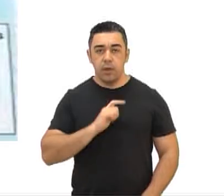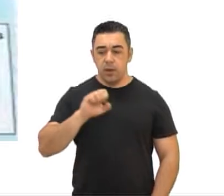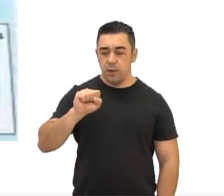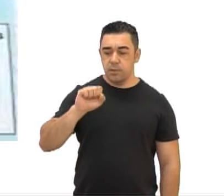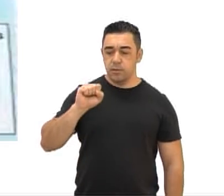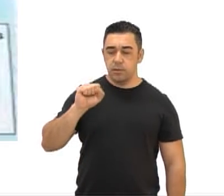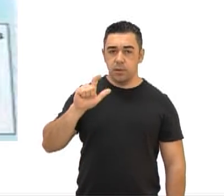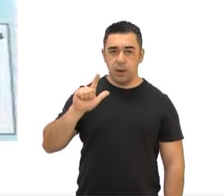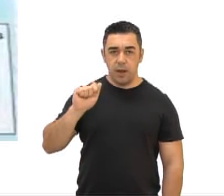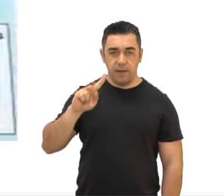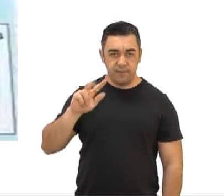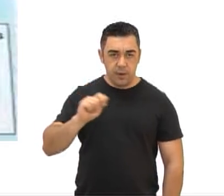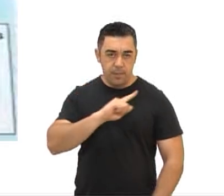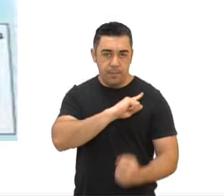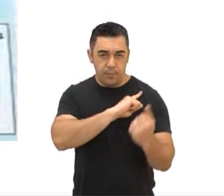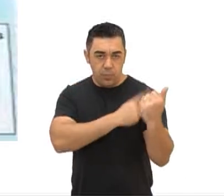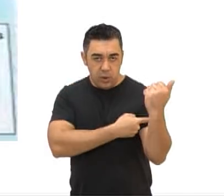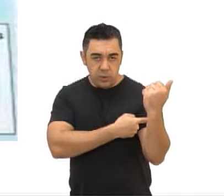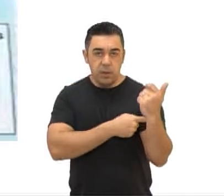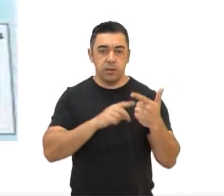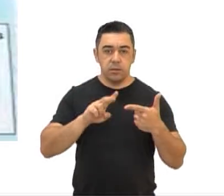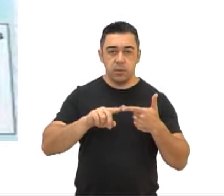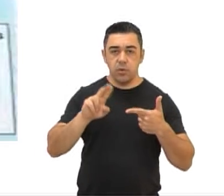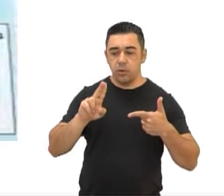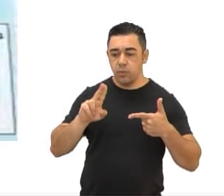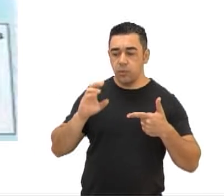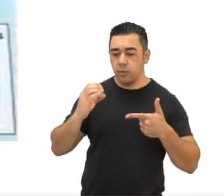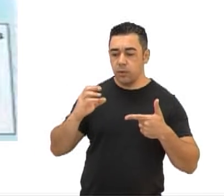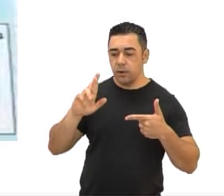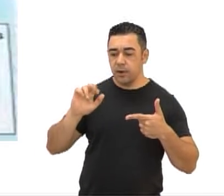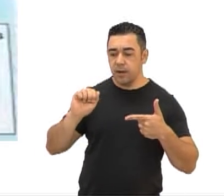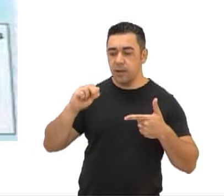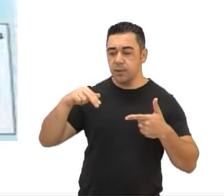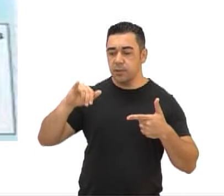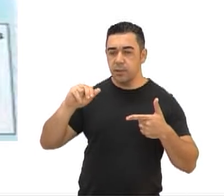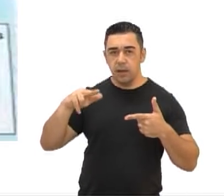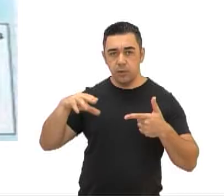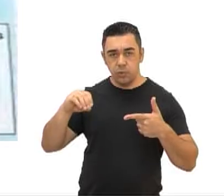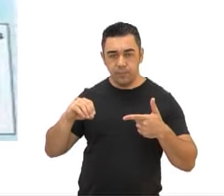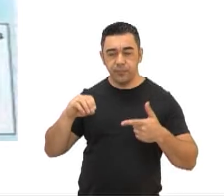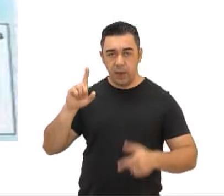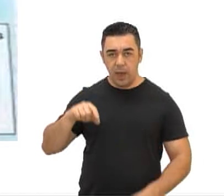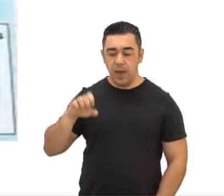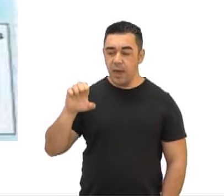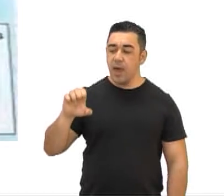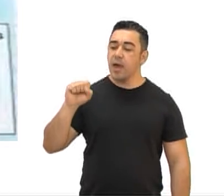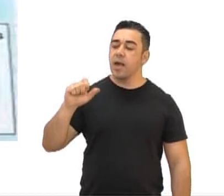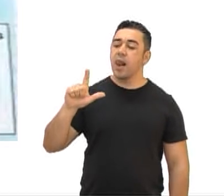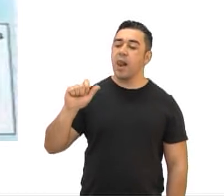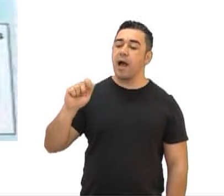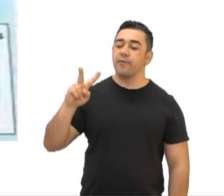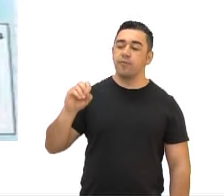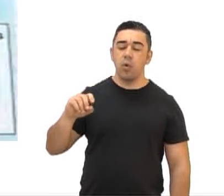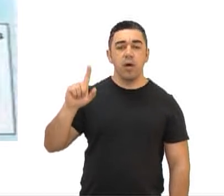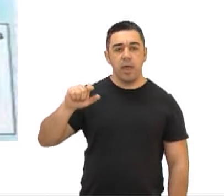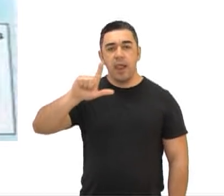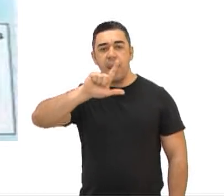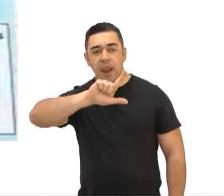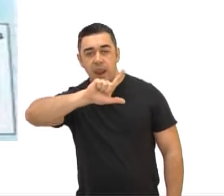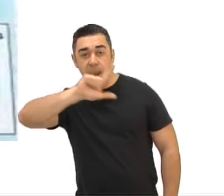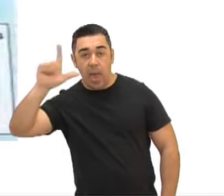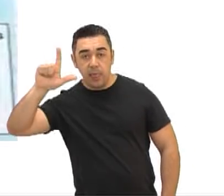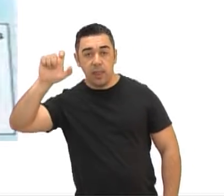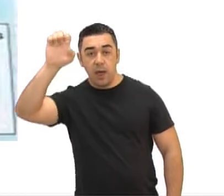eslava, incluindo poloneses e ucranianos. Quando eu uso o termo eslavo, eu estou me referindo aos povos mais do leste da